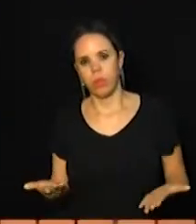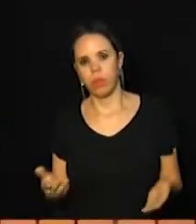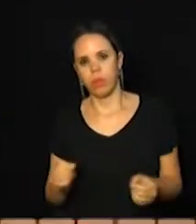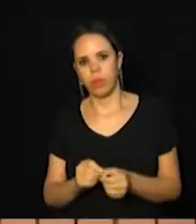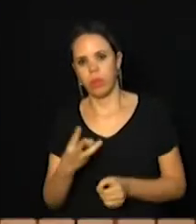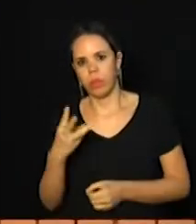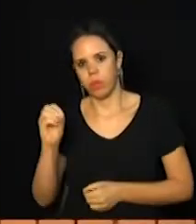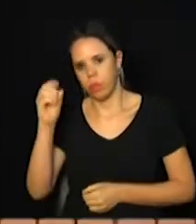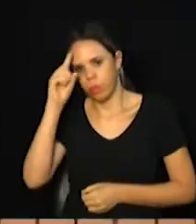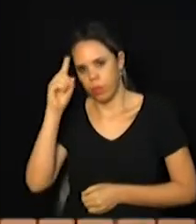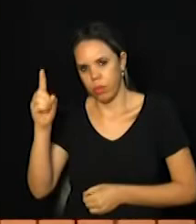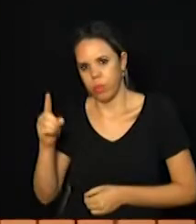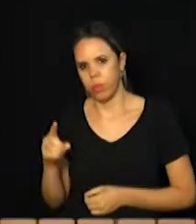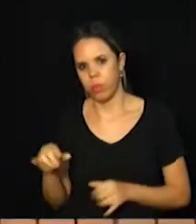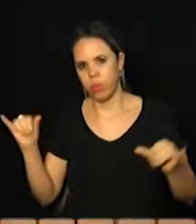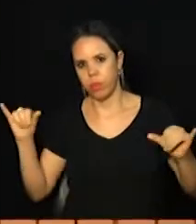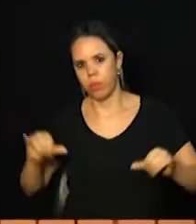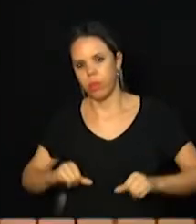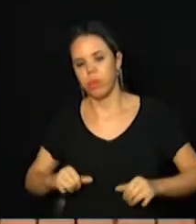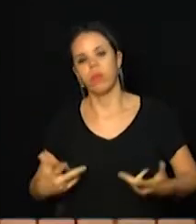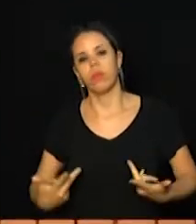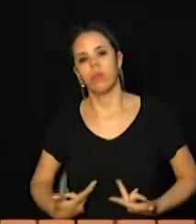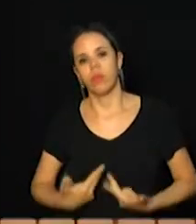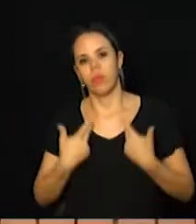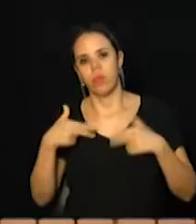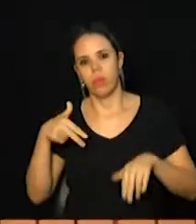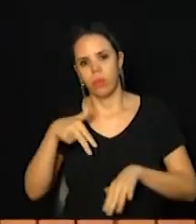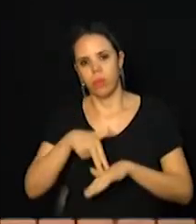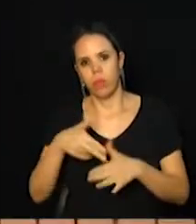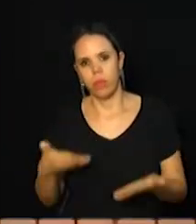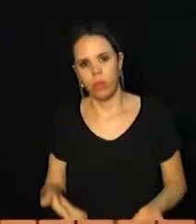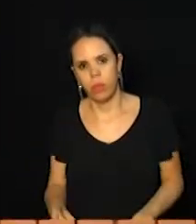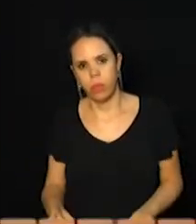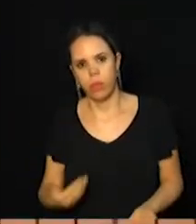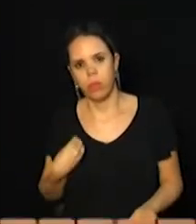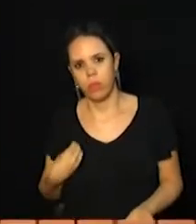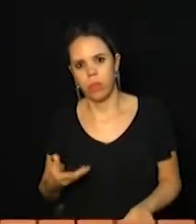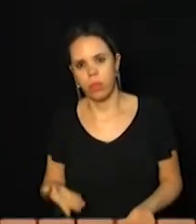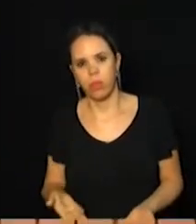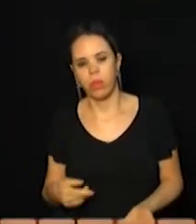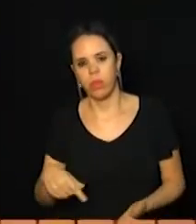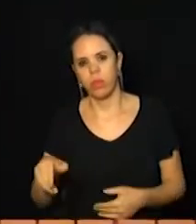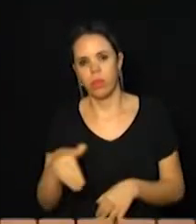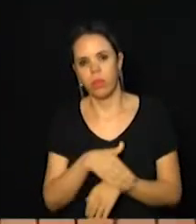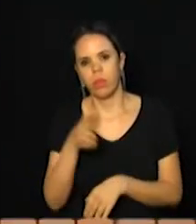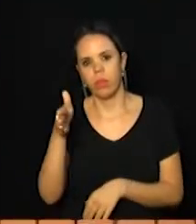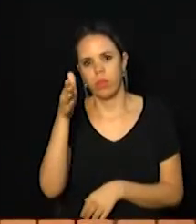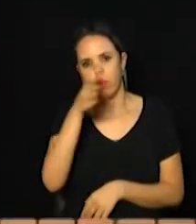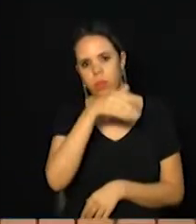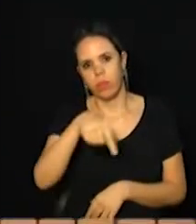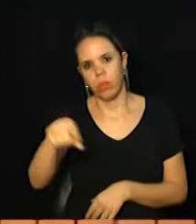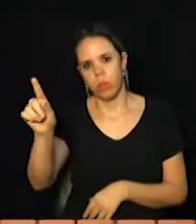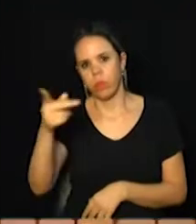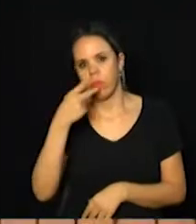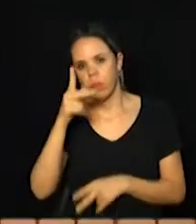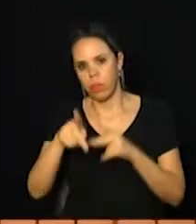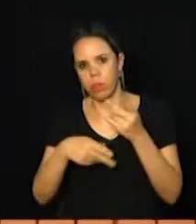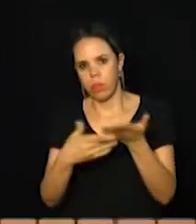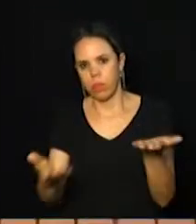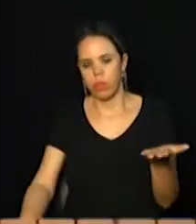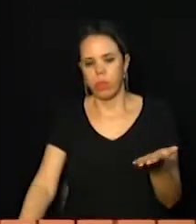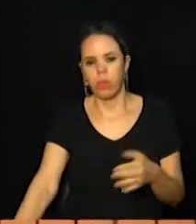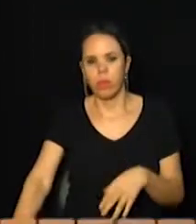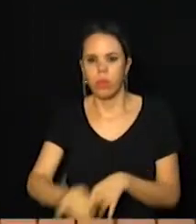faz 30 dias que eu sofri uma cirurgia mas estou aqui Estou aqui vou para as ruas vou falar com a população